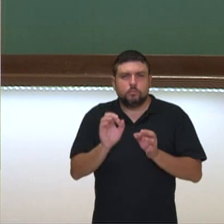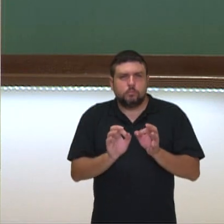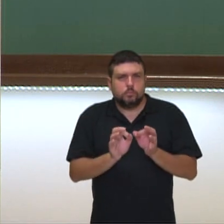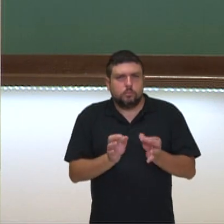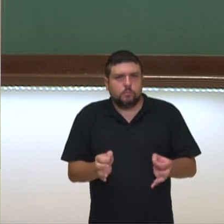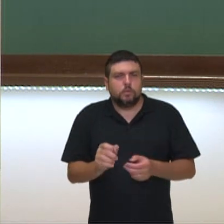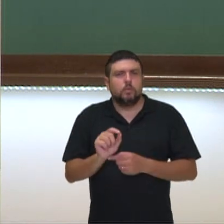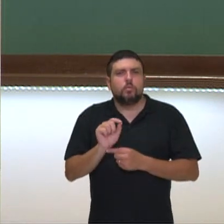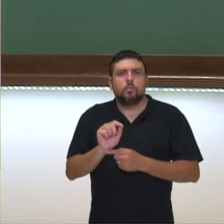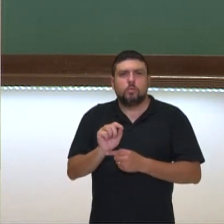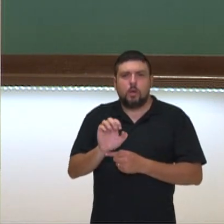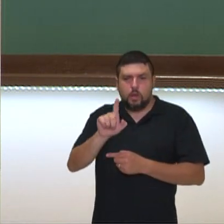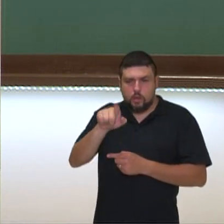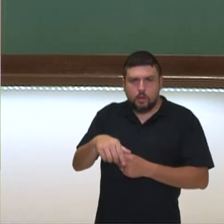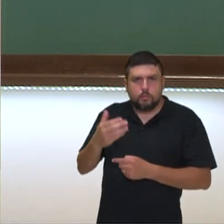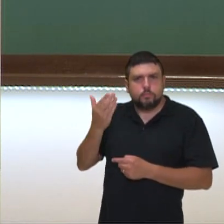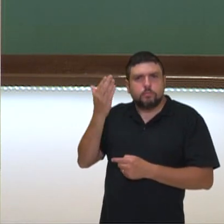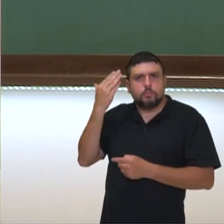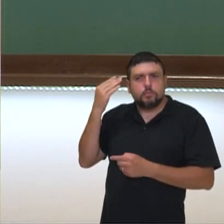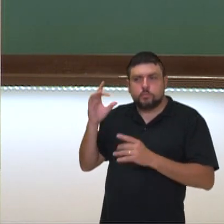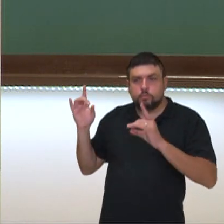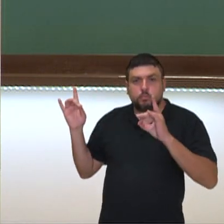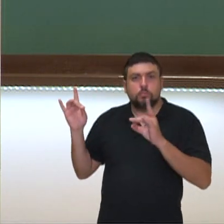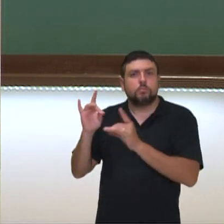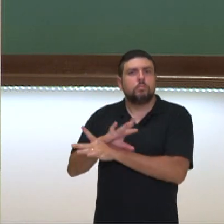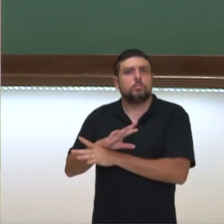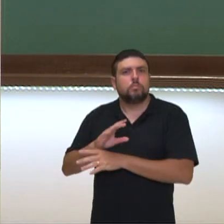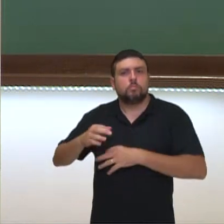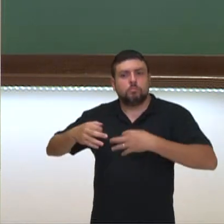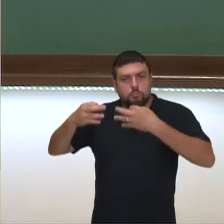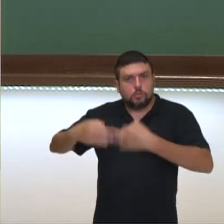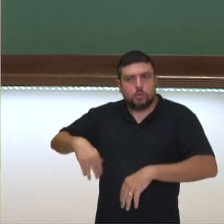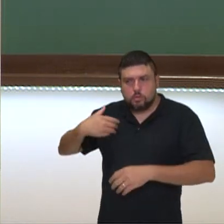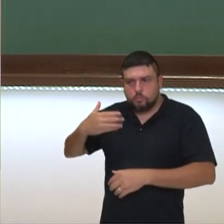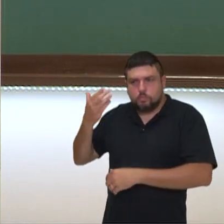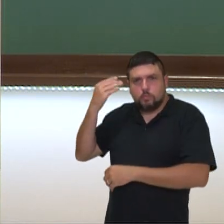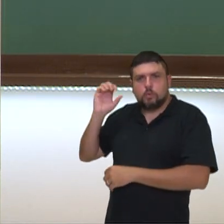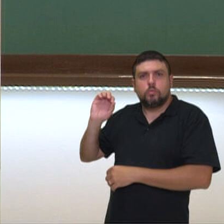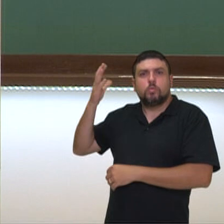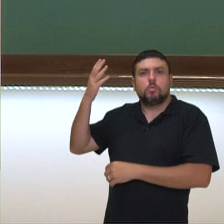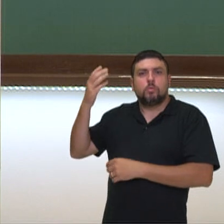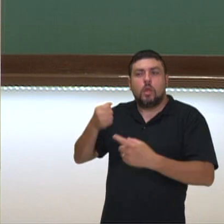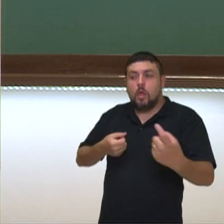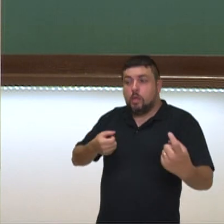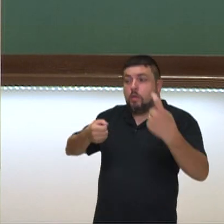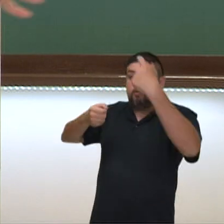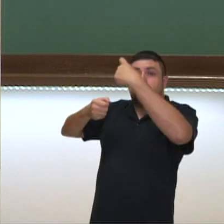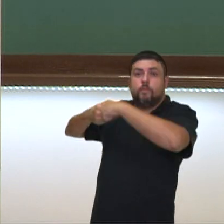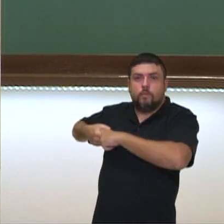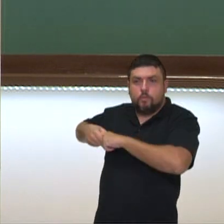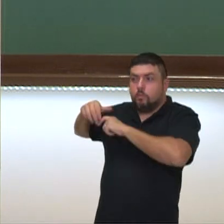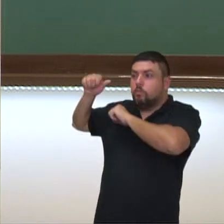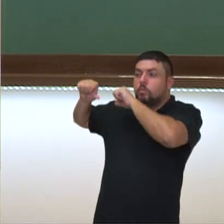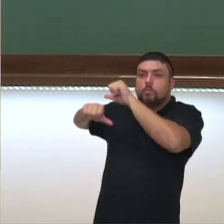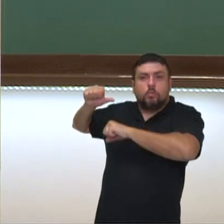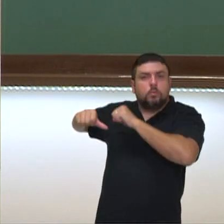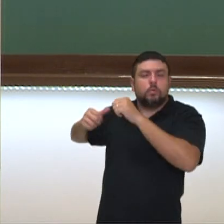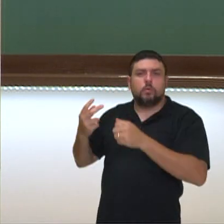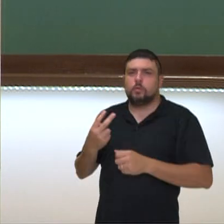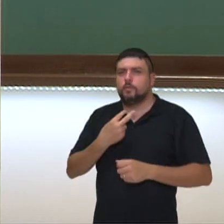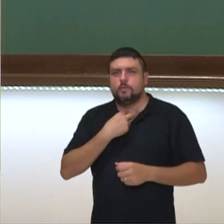referir a ações definidas lá no passado, né? Que aconteceram, não dá para você voltar no tempo para mudar, não